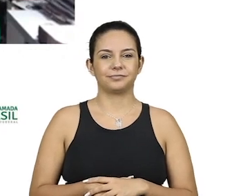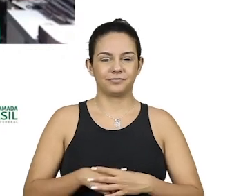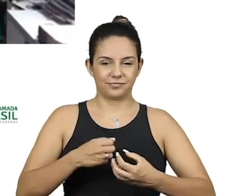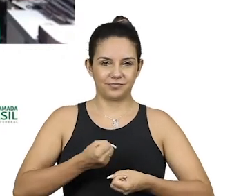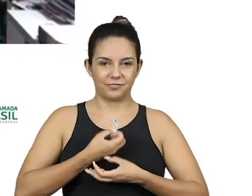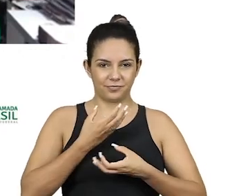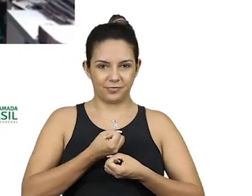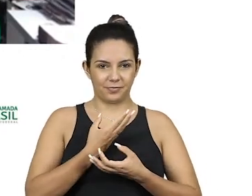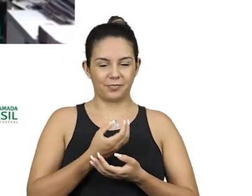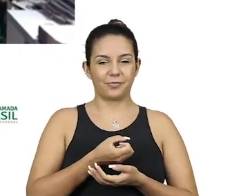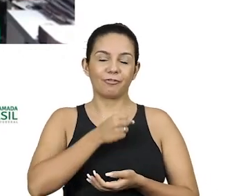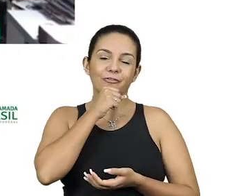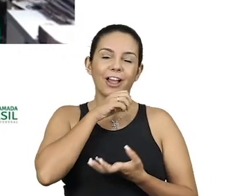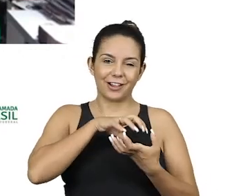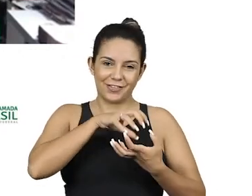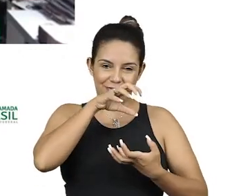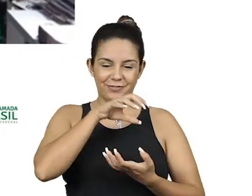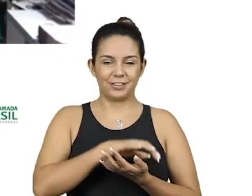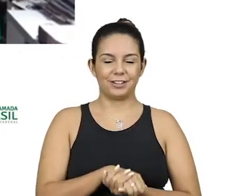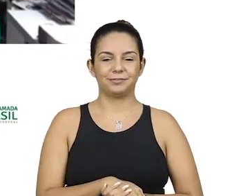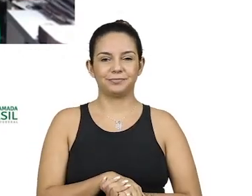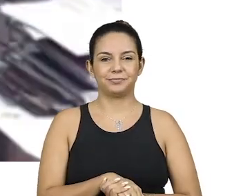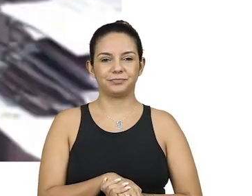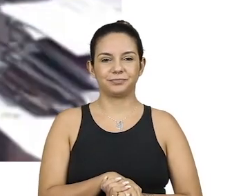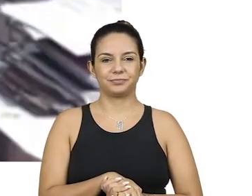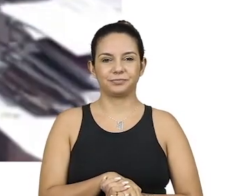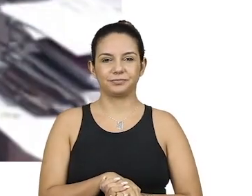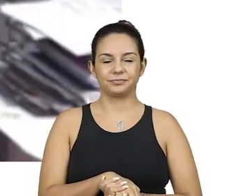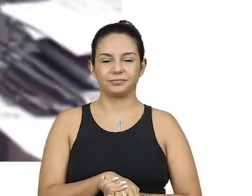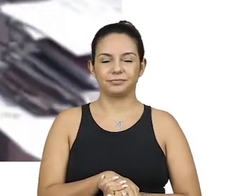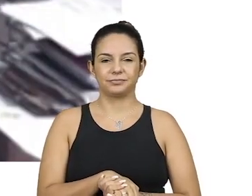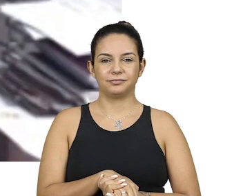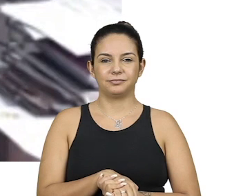É um poema de velhice.